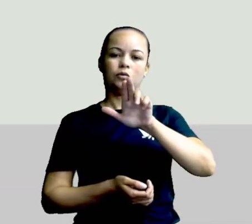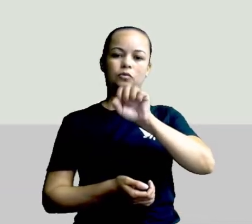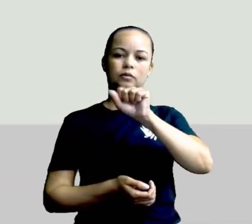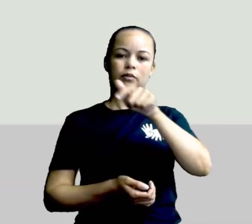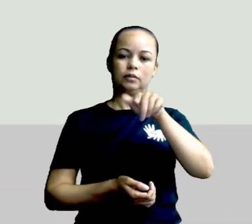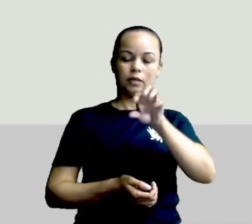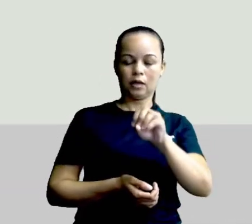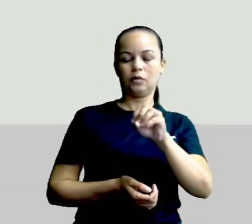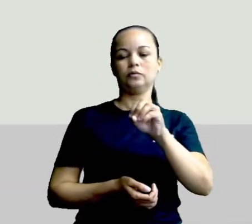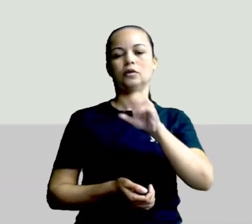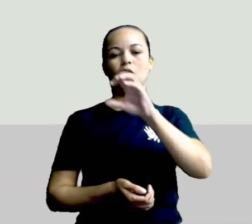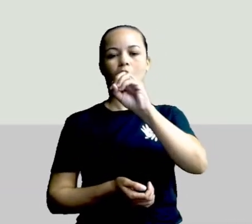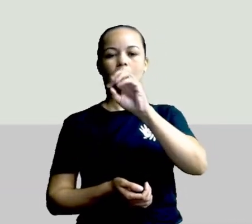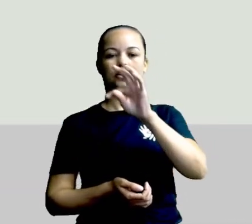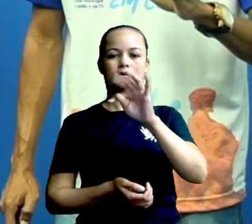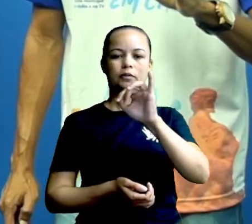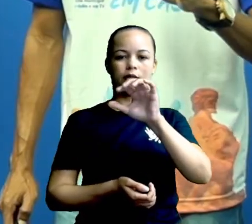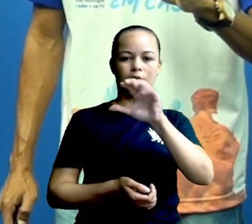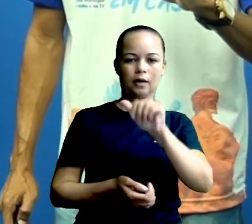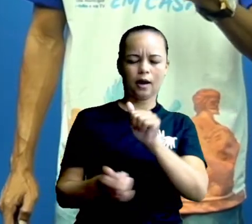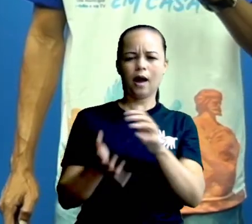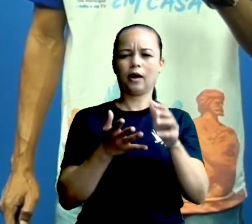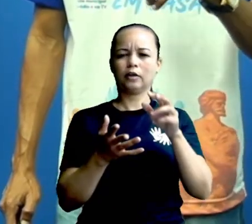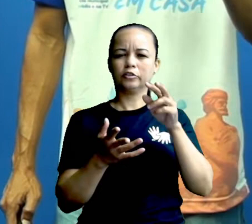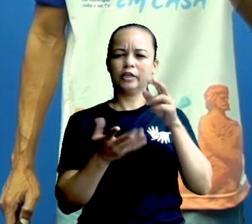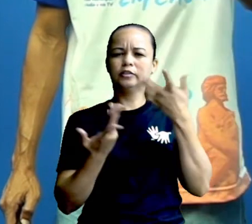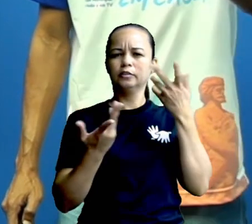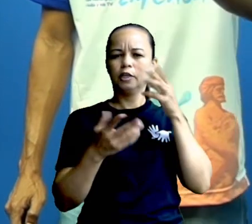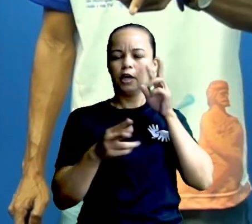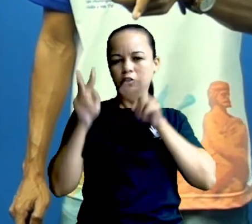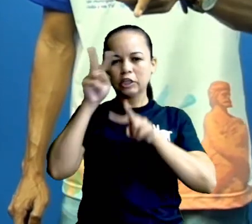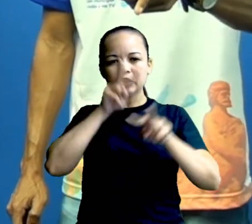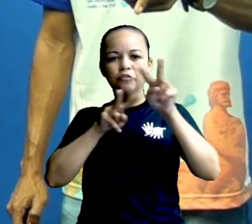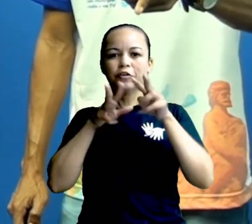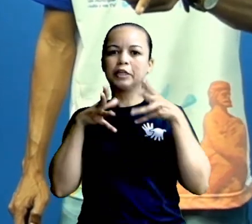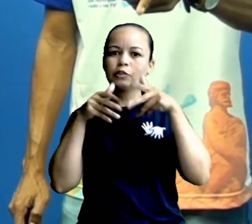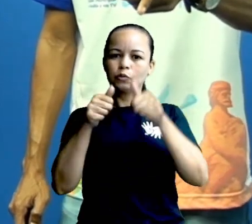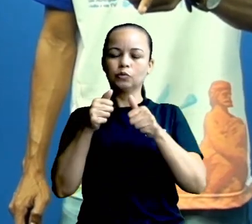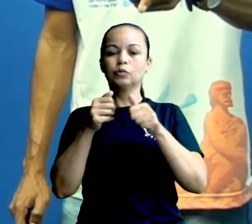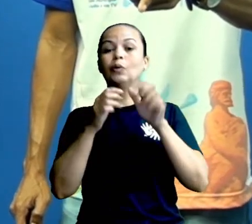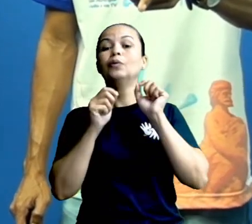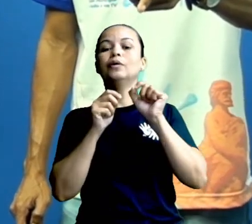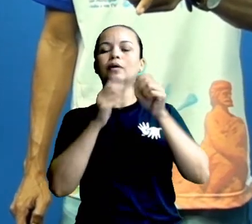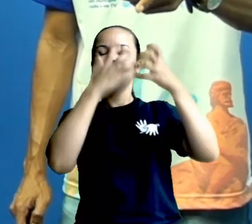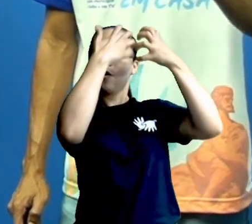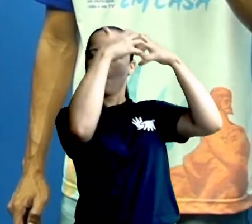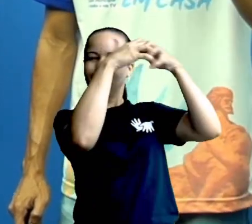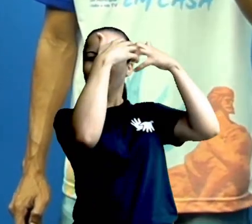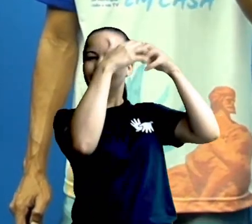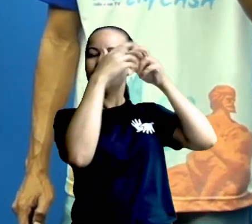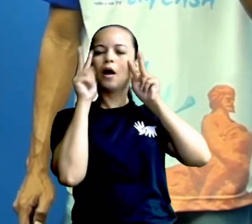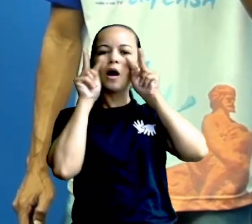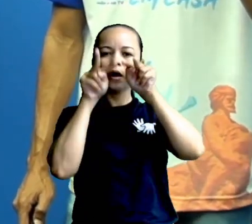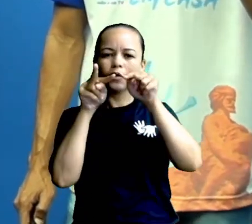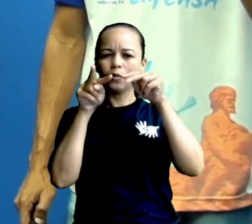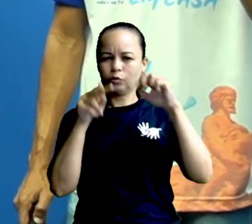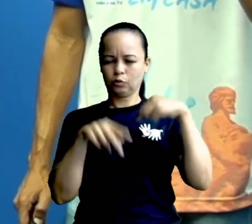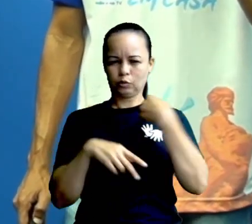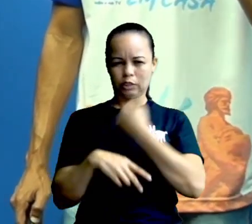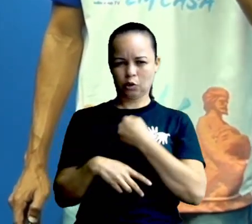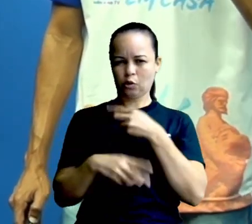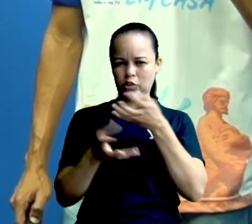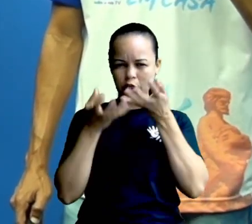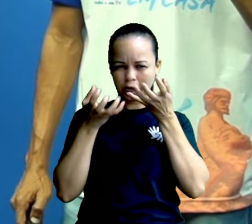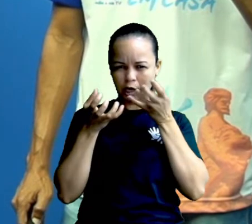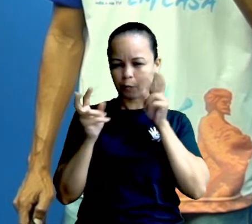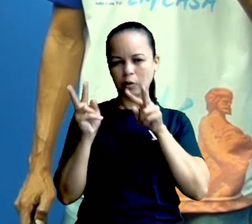Ilusão de óptica. Ó, a gente enxerga aquilo que o nosso cérebro quer que a gente enxergue. Foi claro? A gente não enxerga